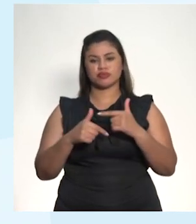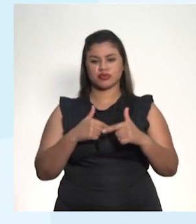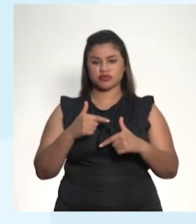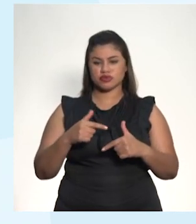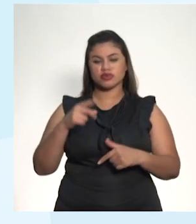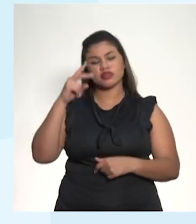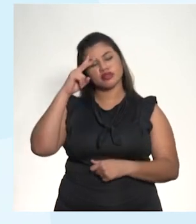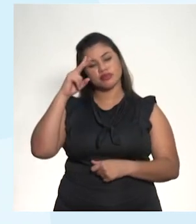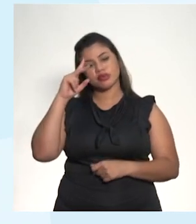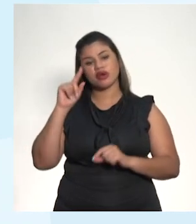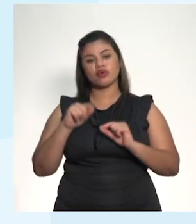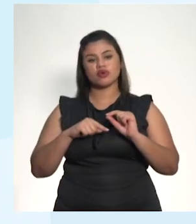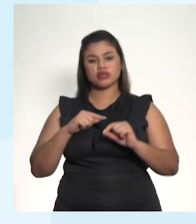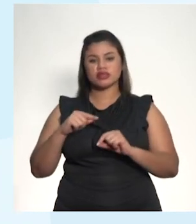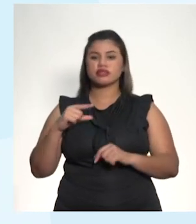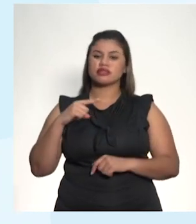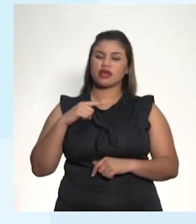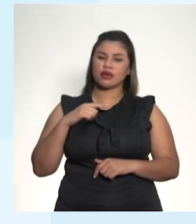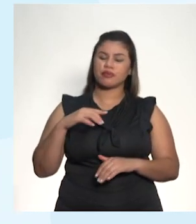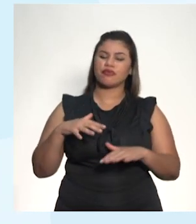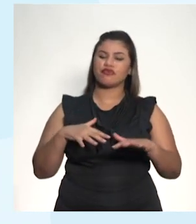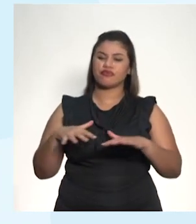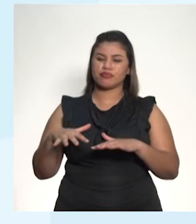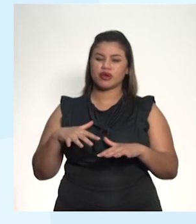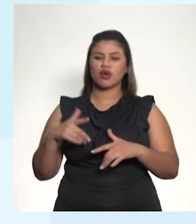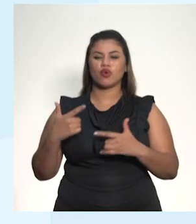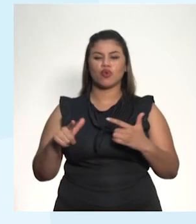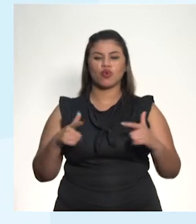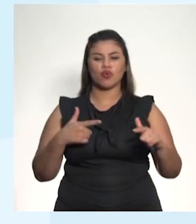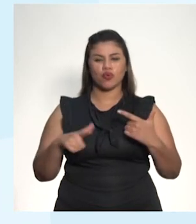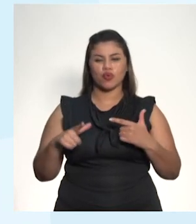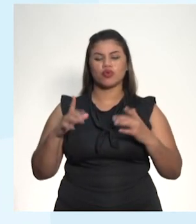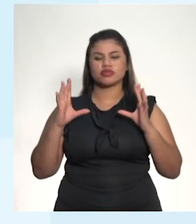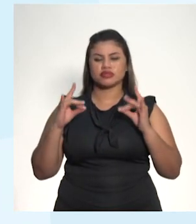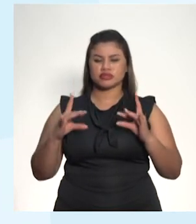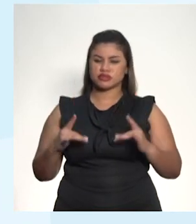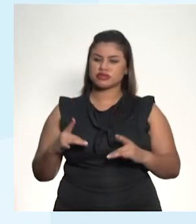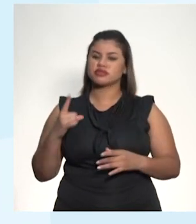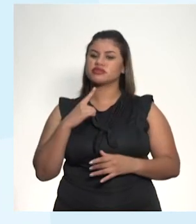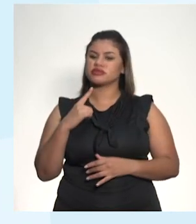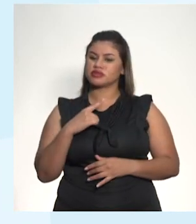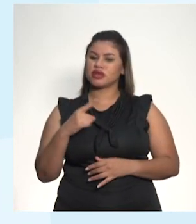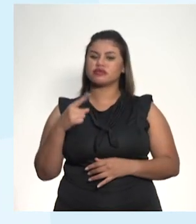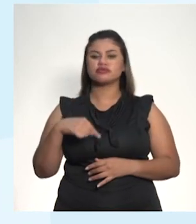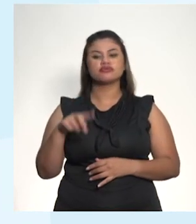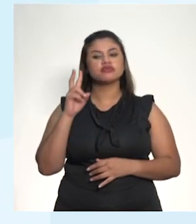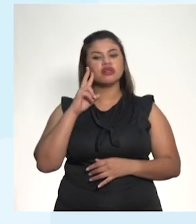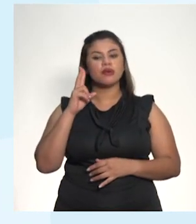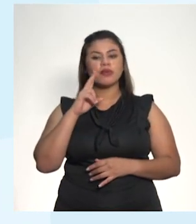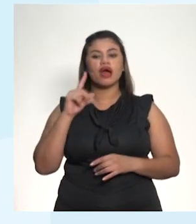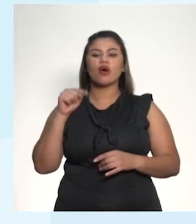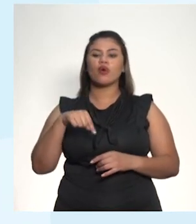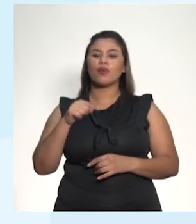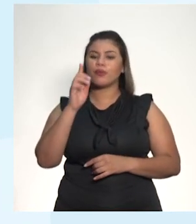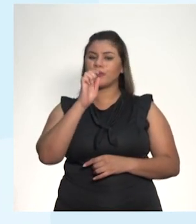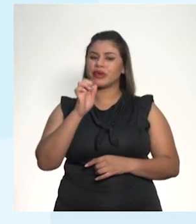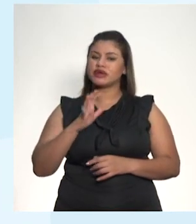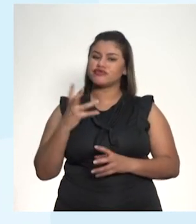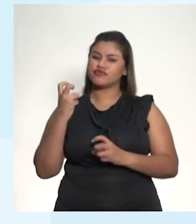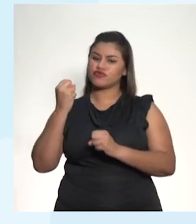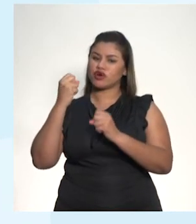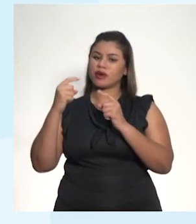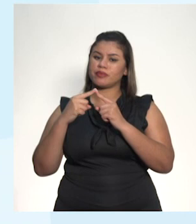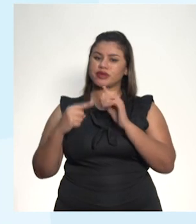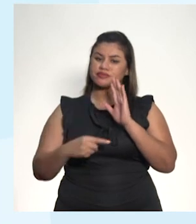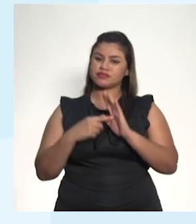vai lembrar que existem movimentos que também vão precisar de coisas mais específicas. Então, a gente tem que lembrar que o Brasil é um país muito forte no primeiro